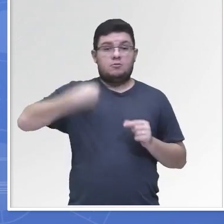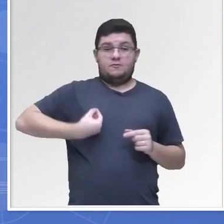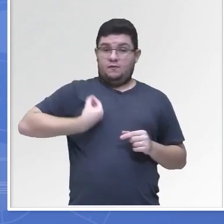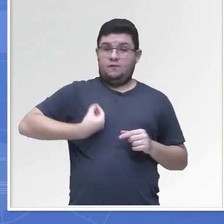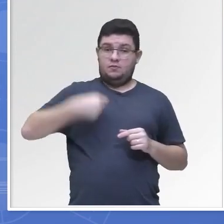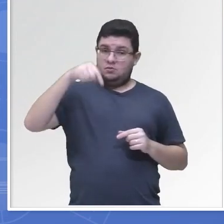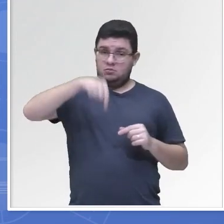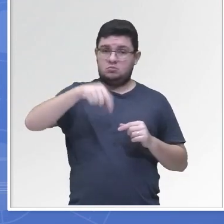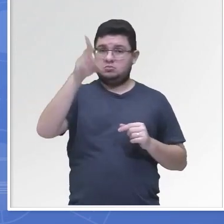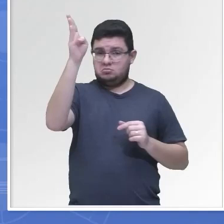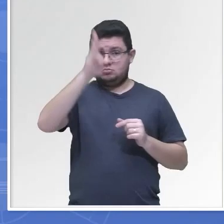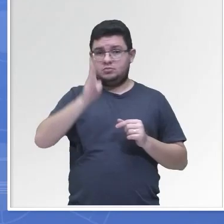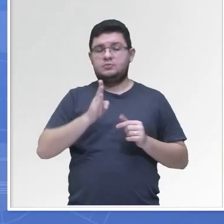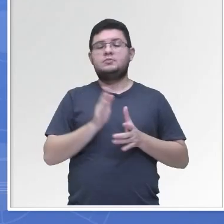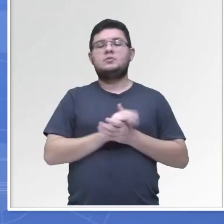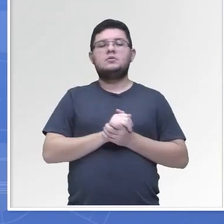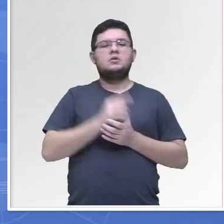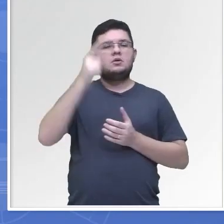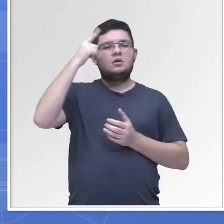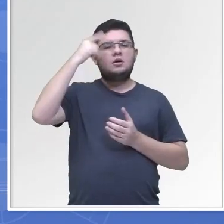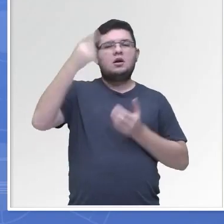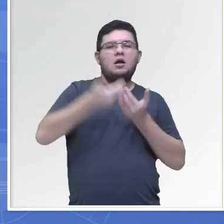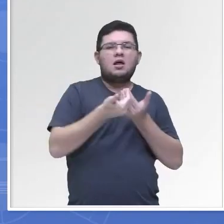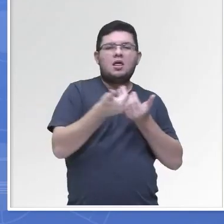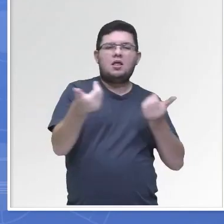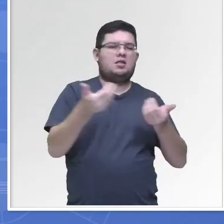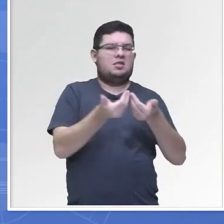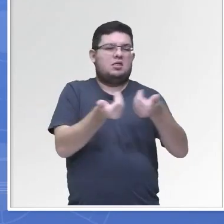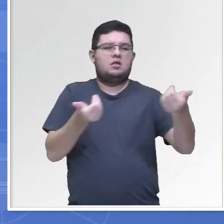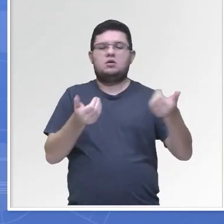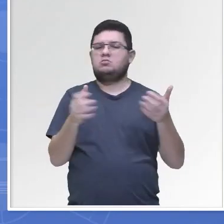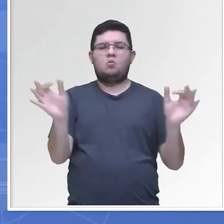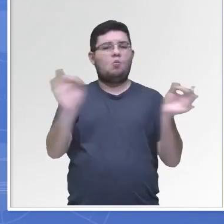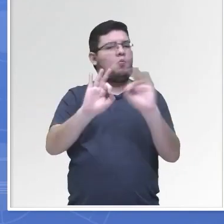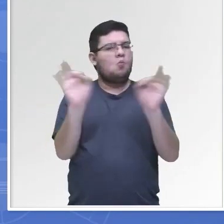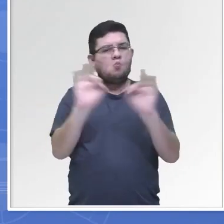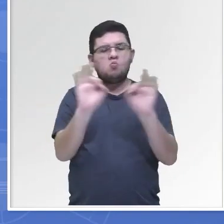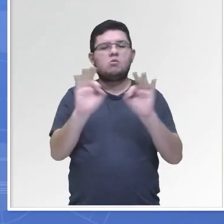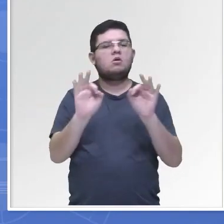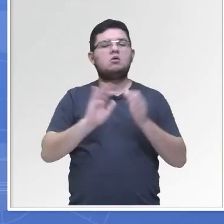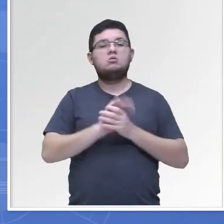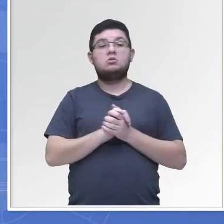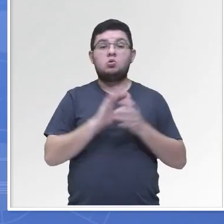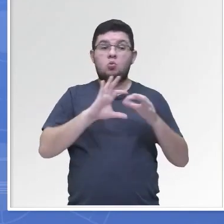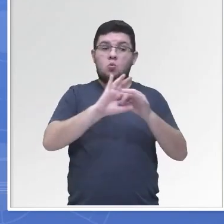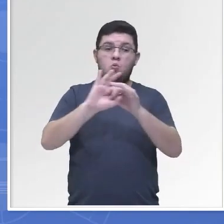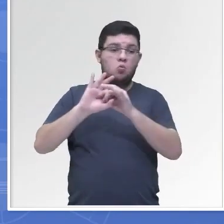precisamos unir o território brasileiro e é necessário que nós possamos trazer essas